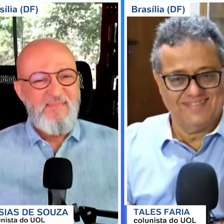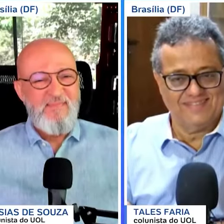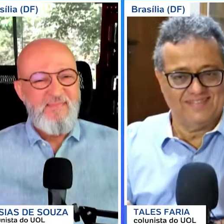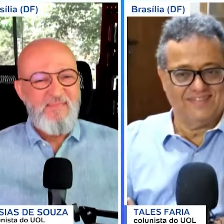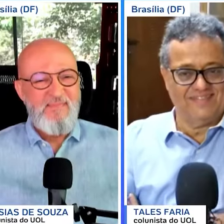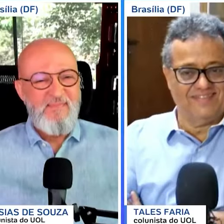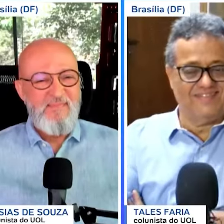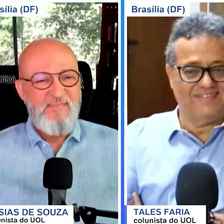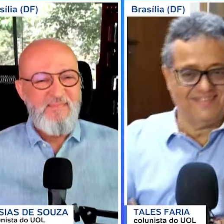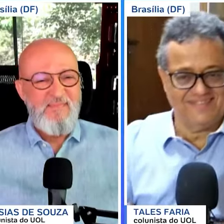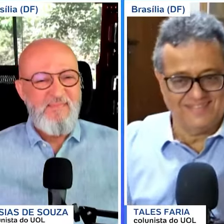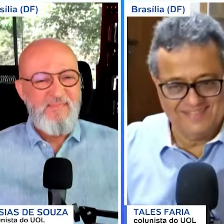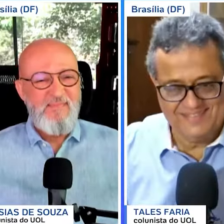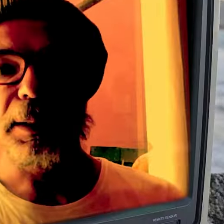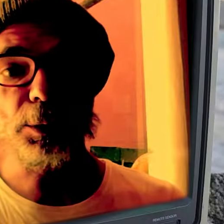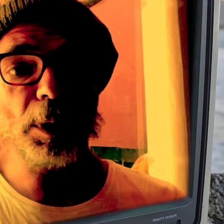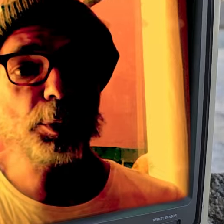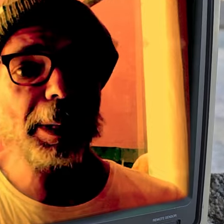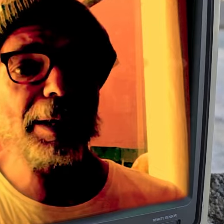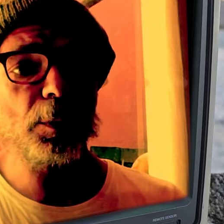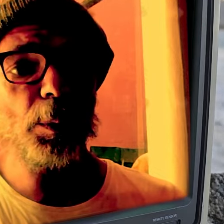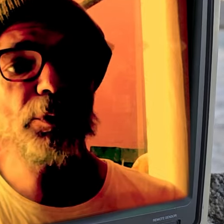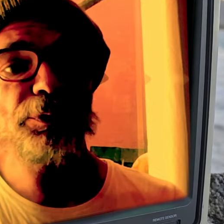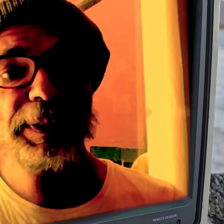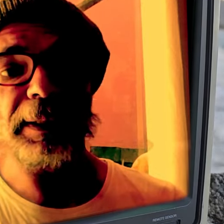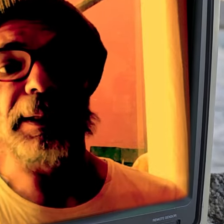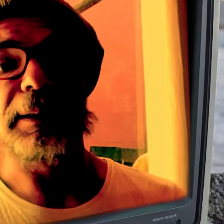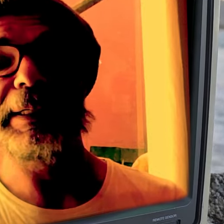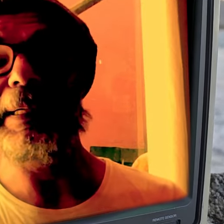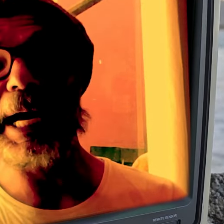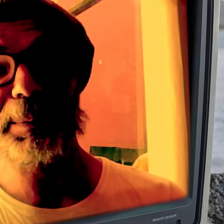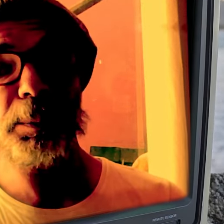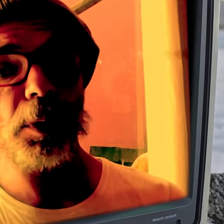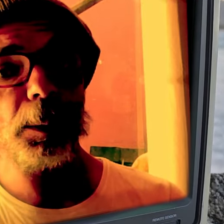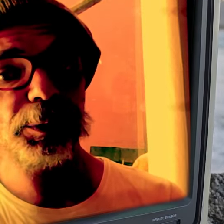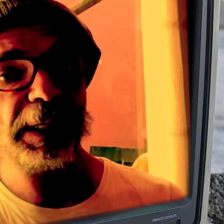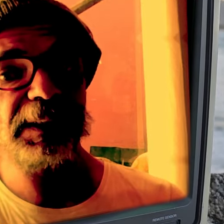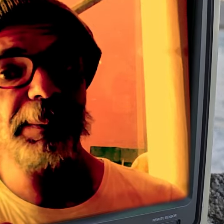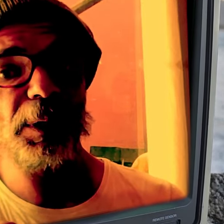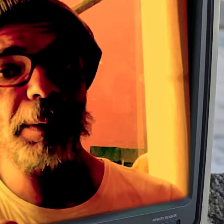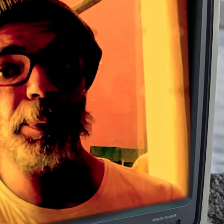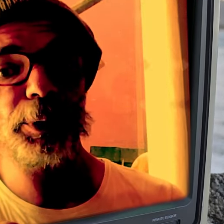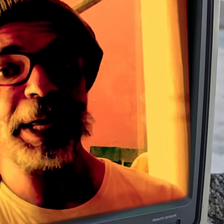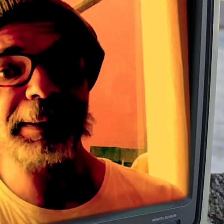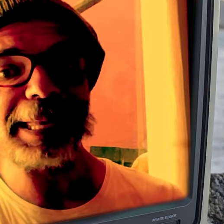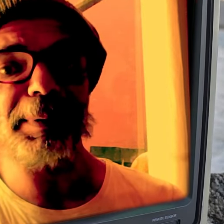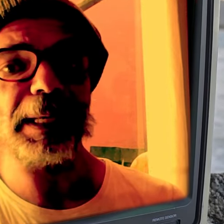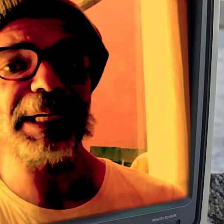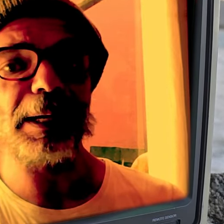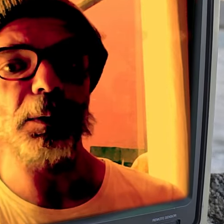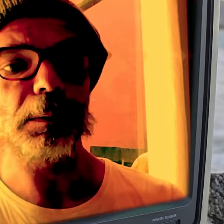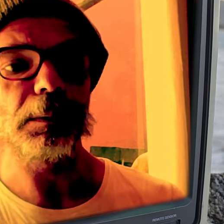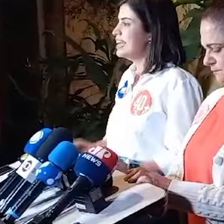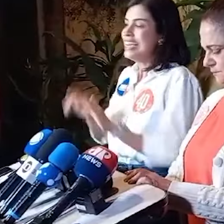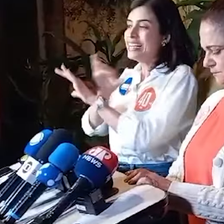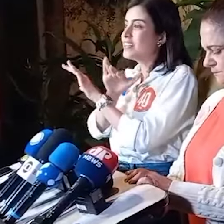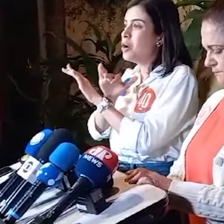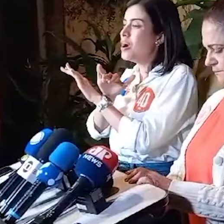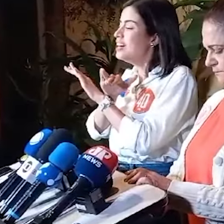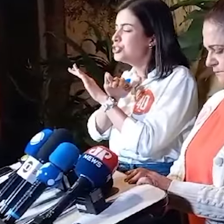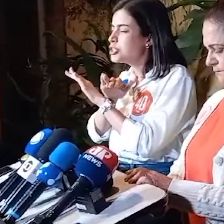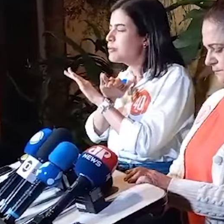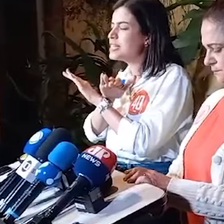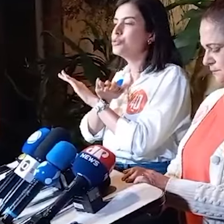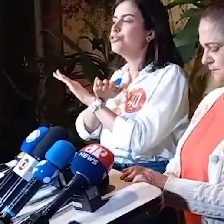eu vi agora, não tinha nem visto. E do outro lado, como fica? Guilherme Boulos recebeu apoio da Tabata Amaral.